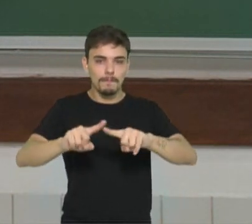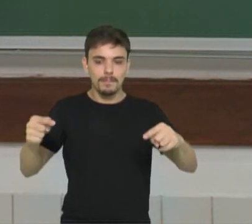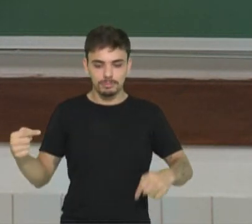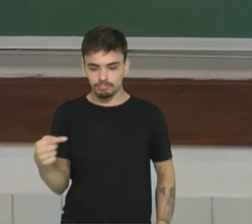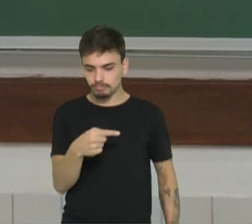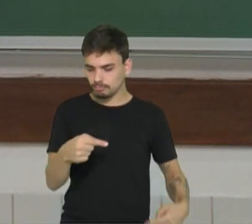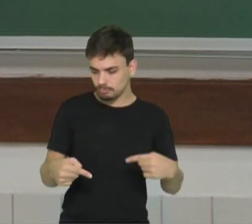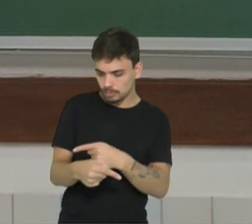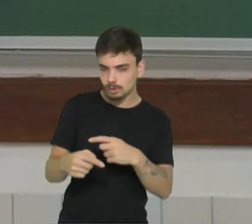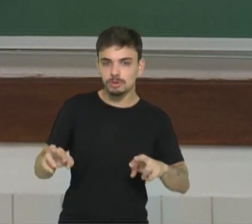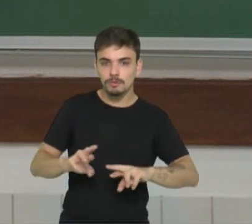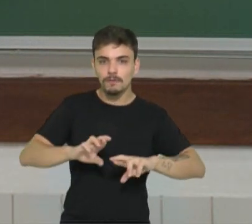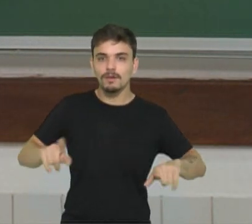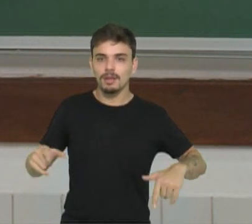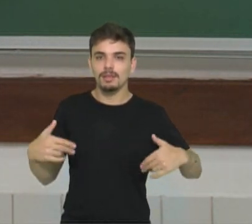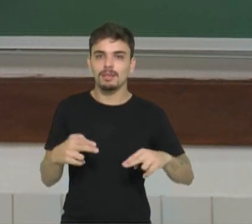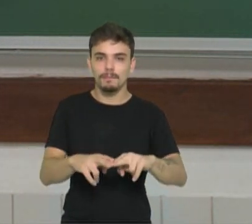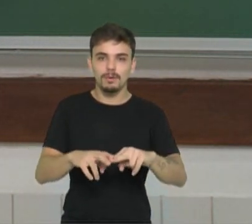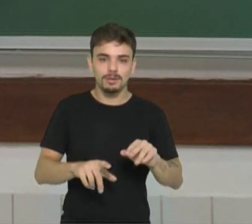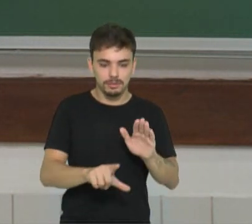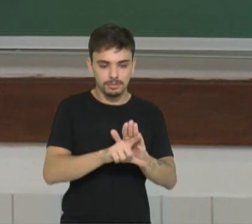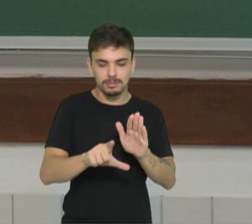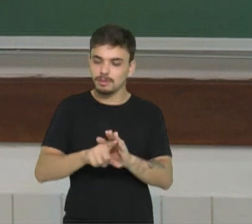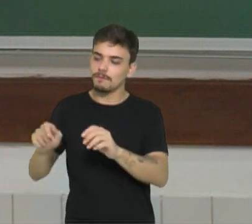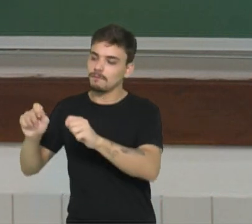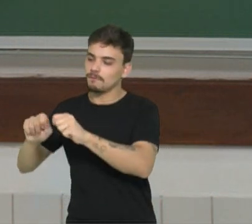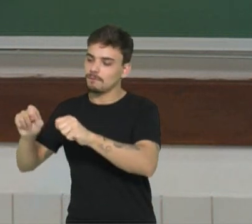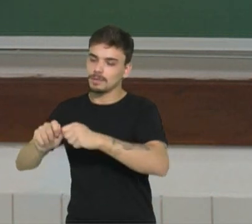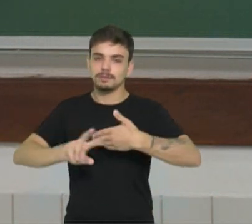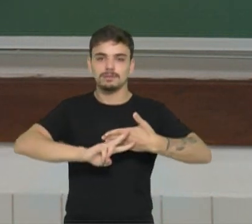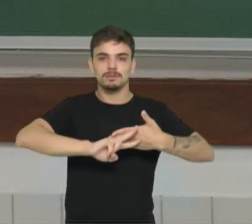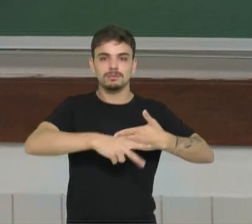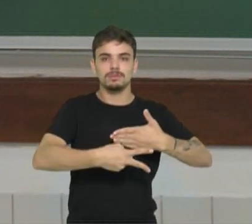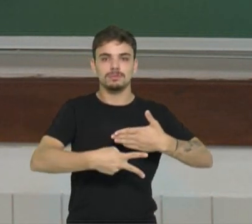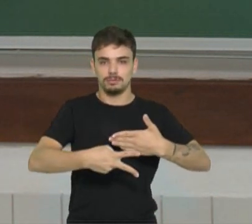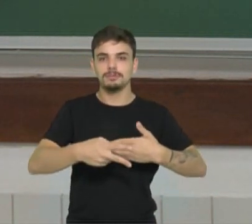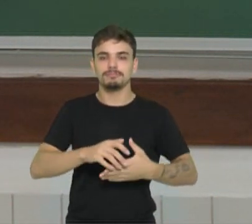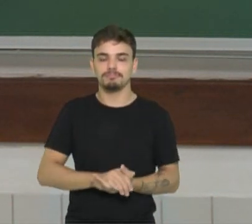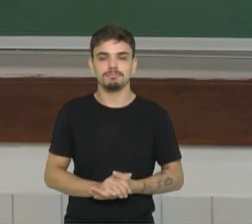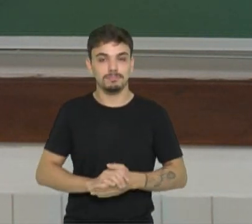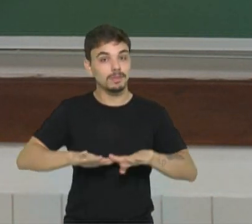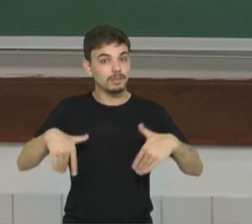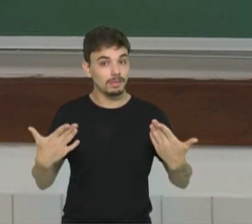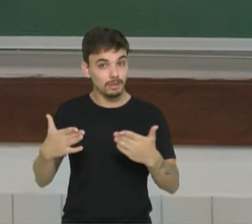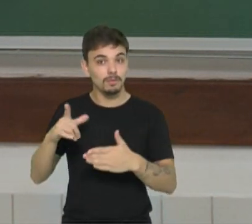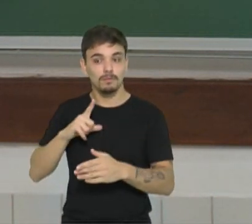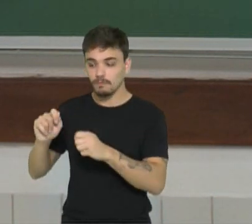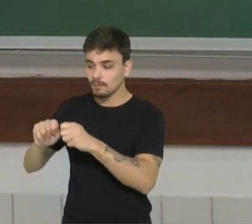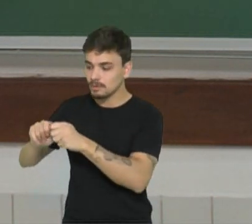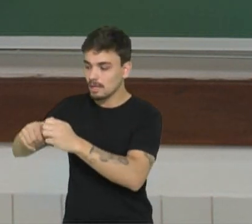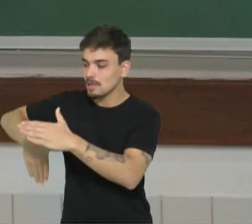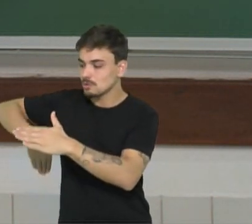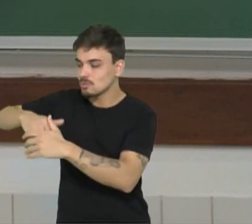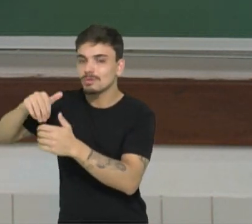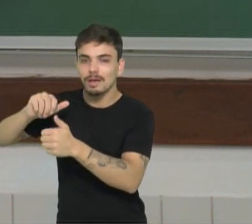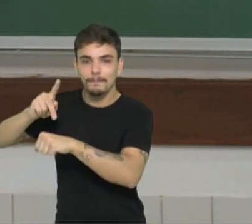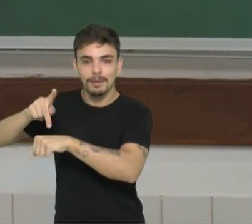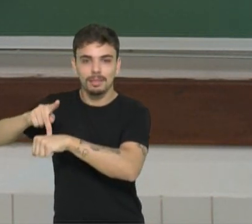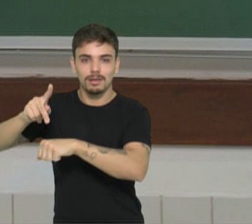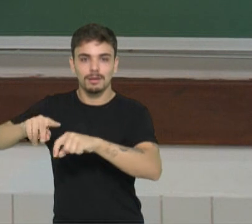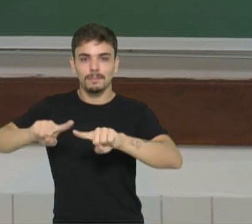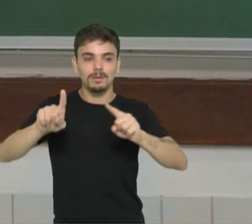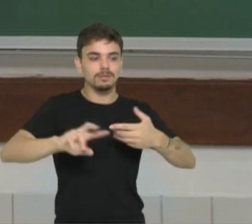é oposto. Então, por isso, lei da ação e reação. Então, a ação foi chutar a pedra, sem querer, mas aconteceu. A